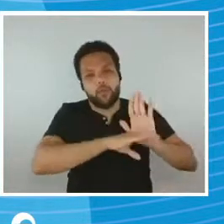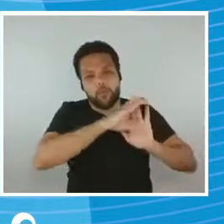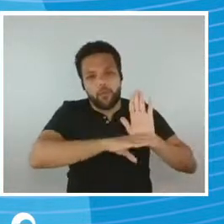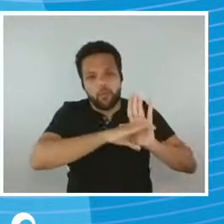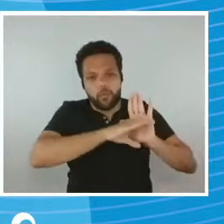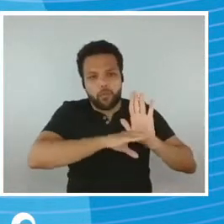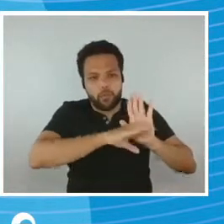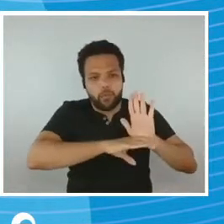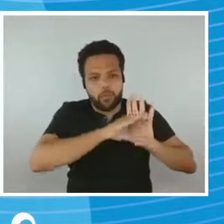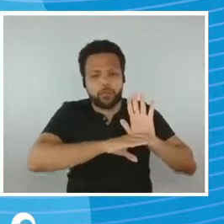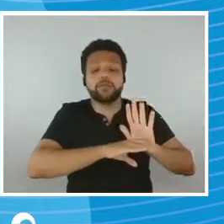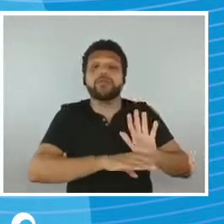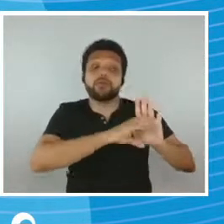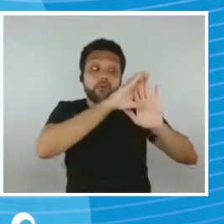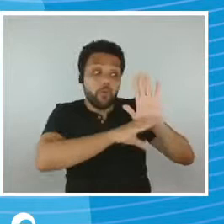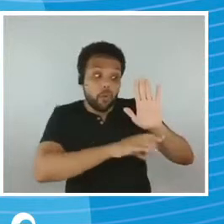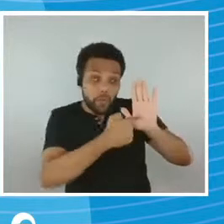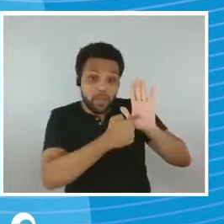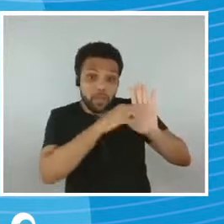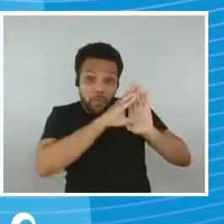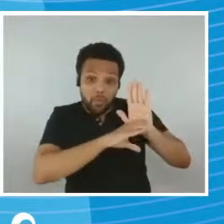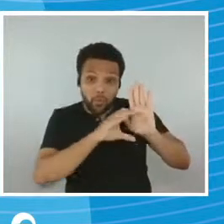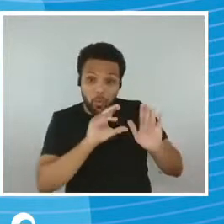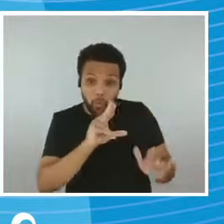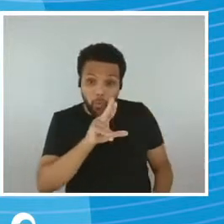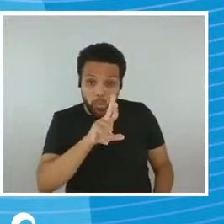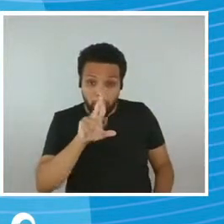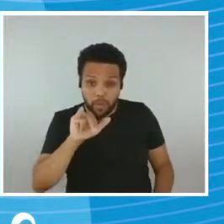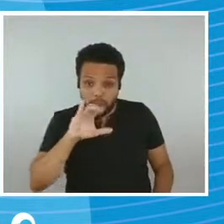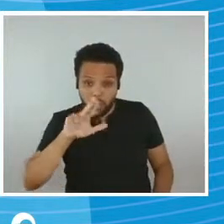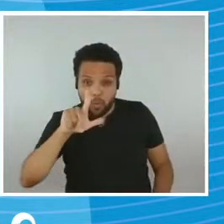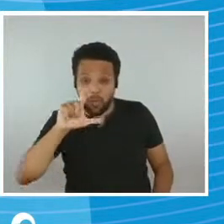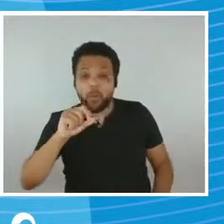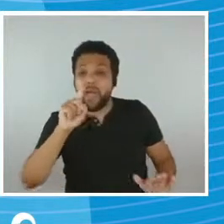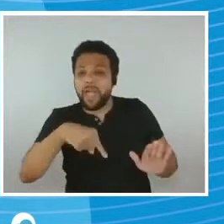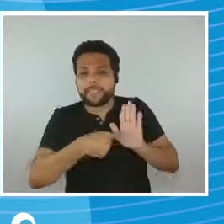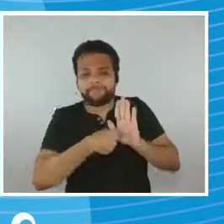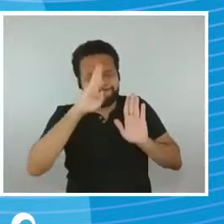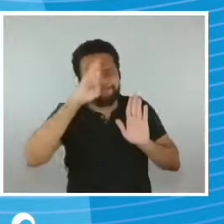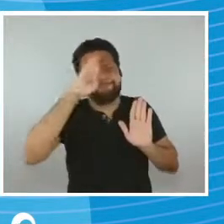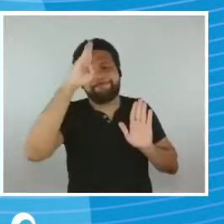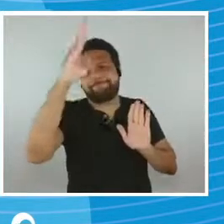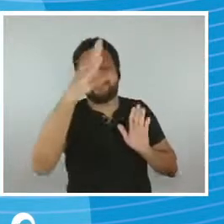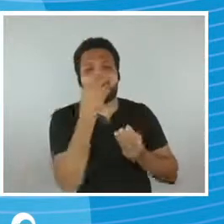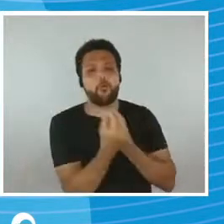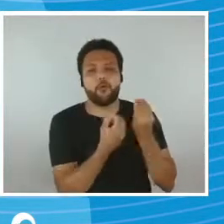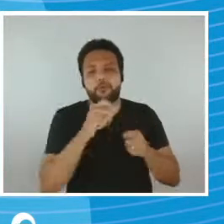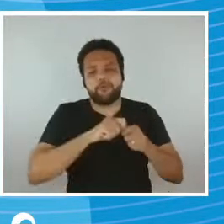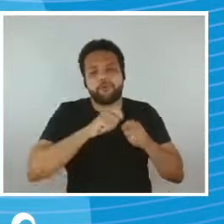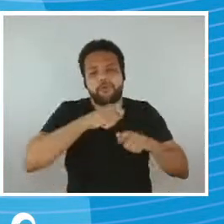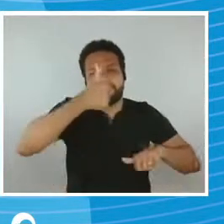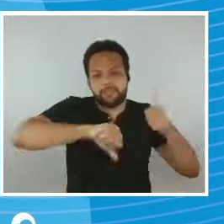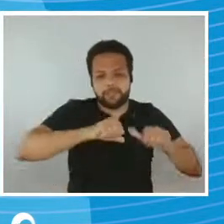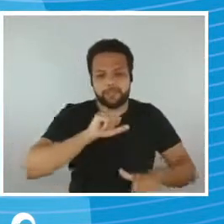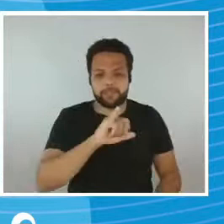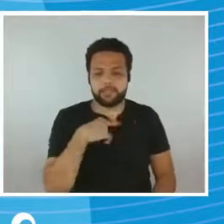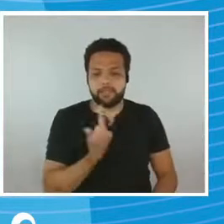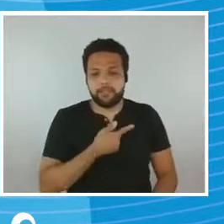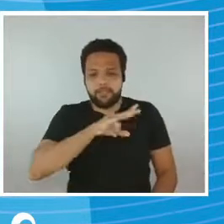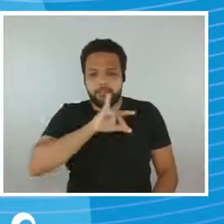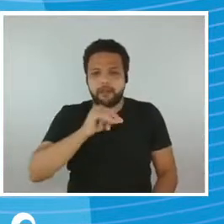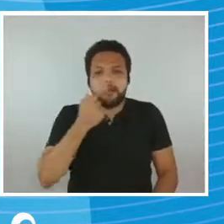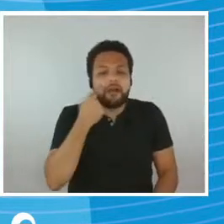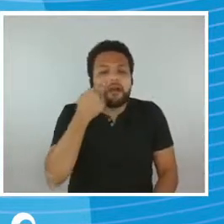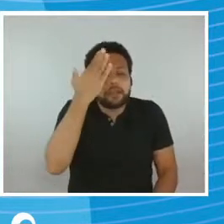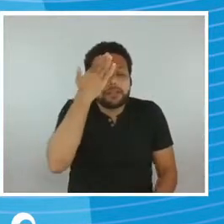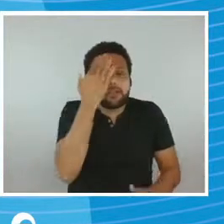o backbone, a espinha dorsal aí de tudo que a gente tem que fazer em relação à avaliação. Então, entender, na concepção de uma avaliação, se a gente vai tentar